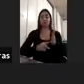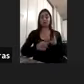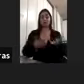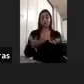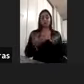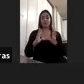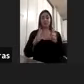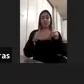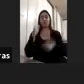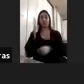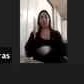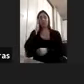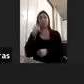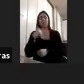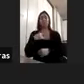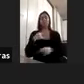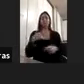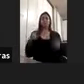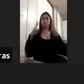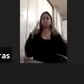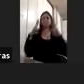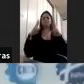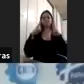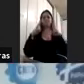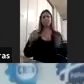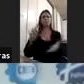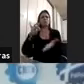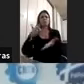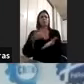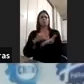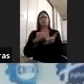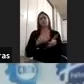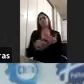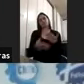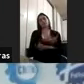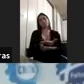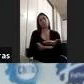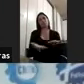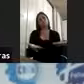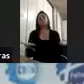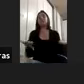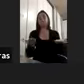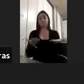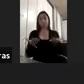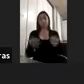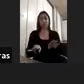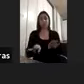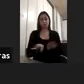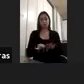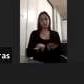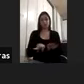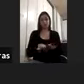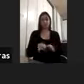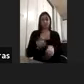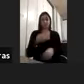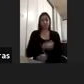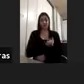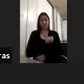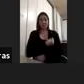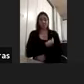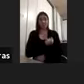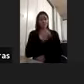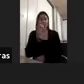alto, embora com punho fechado, Sim. a tocha da liberdade, da vida, do direito,